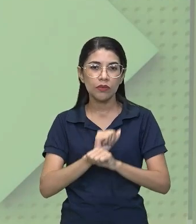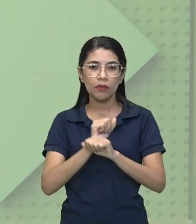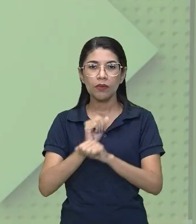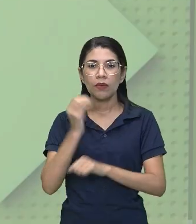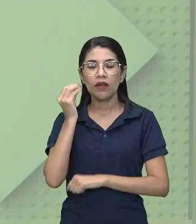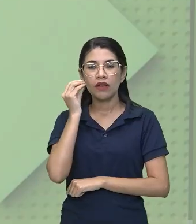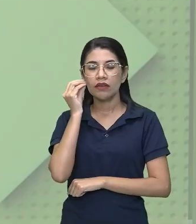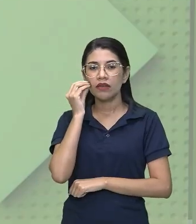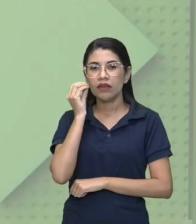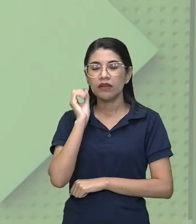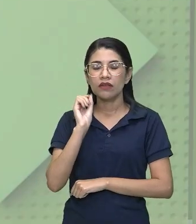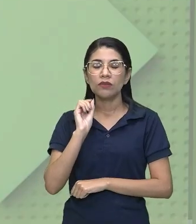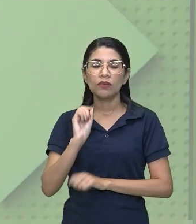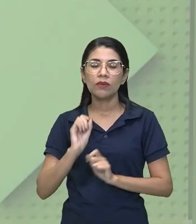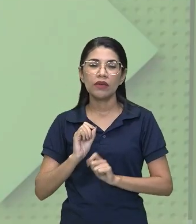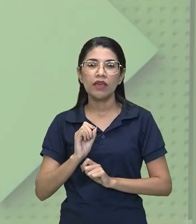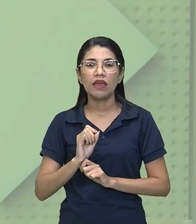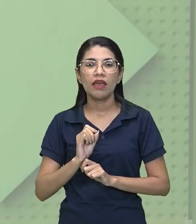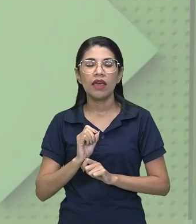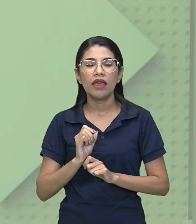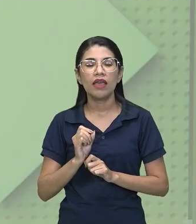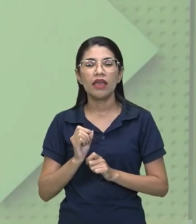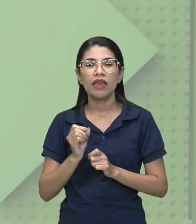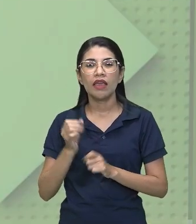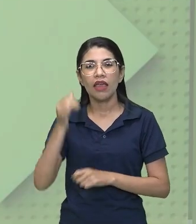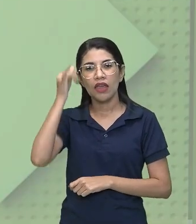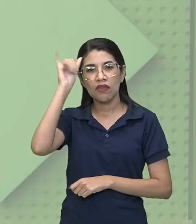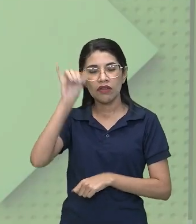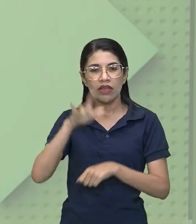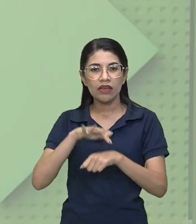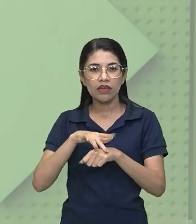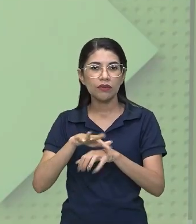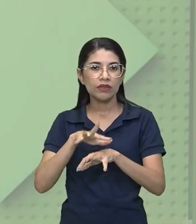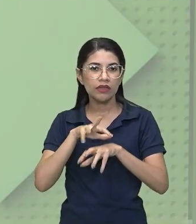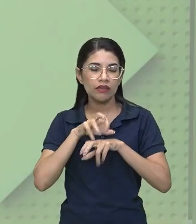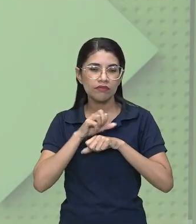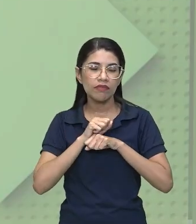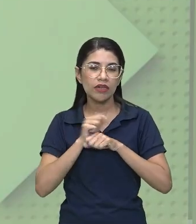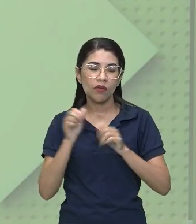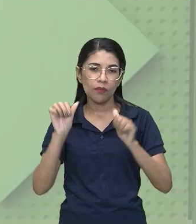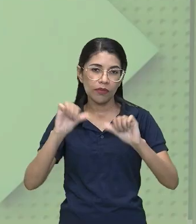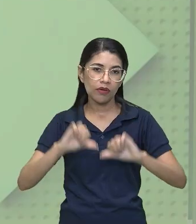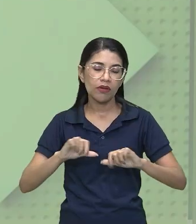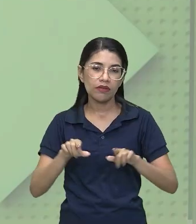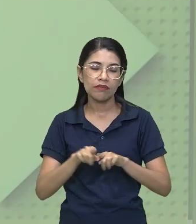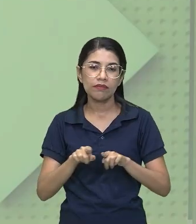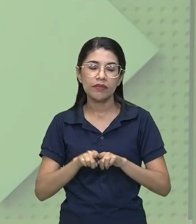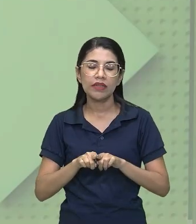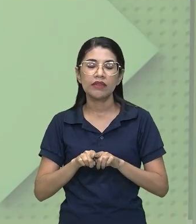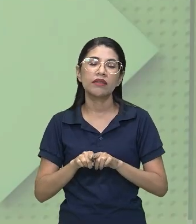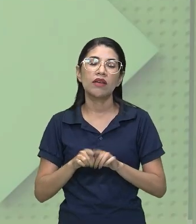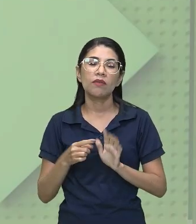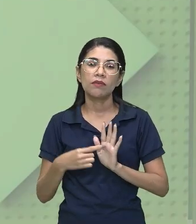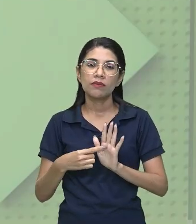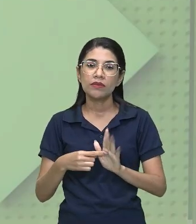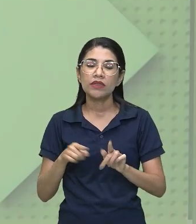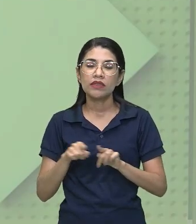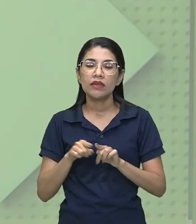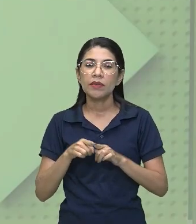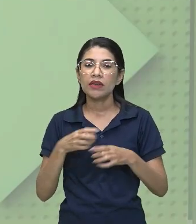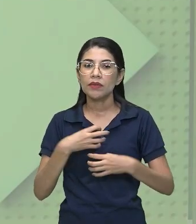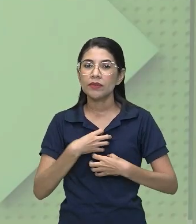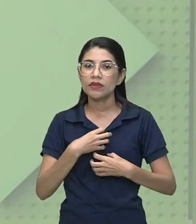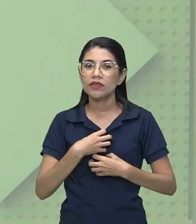tentando contornar a situação, certo? Então, o aumento desses linfonodos indica também um